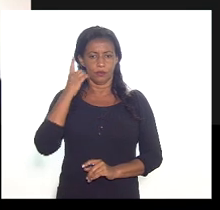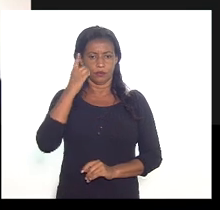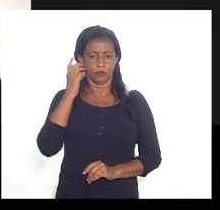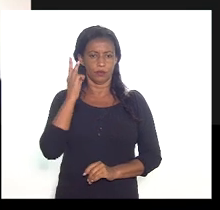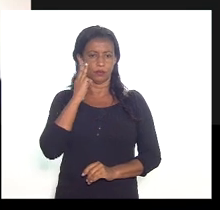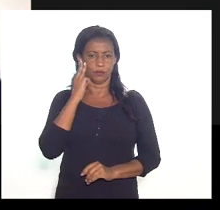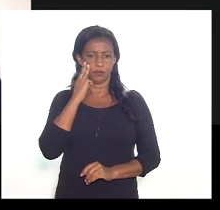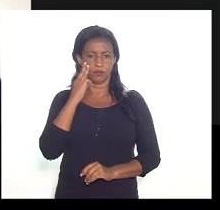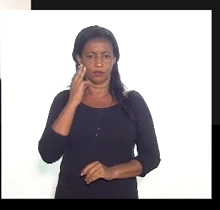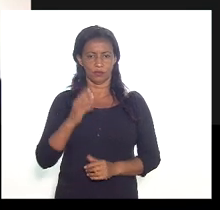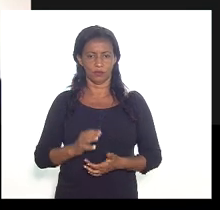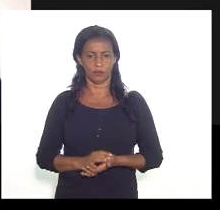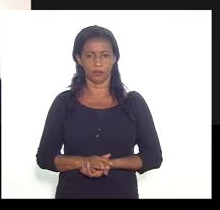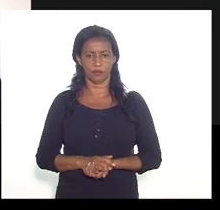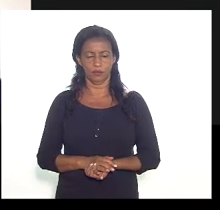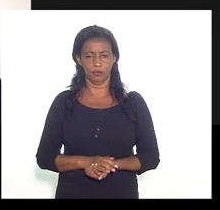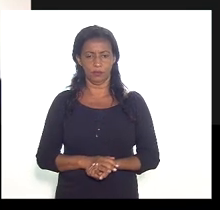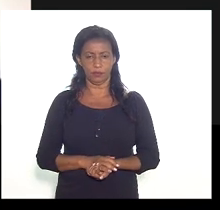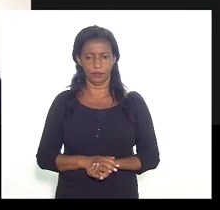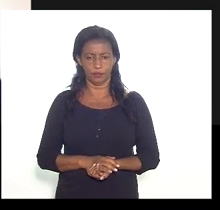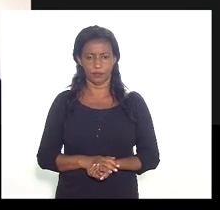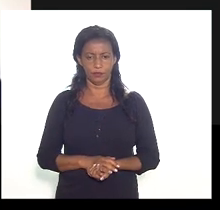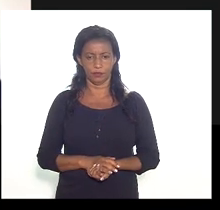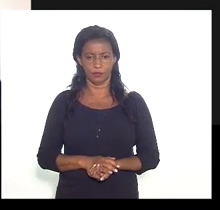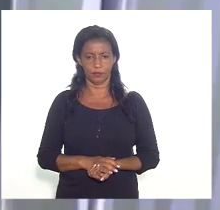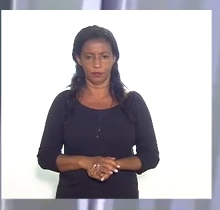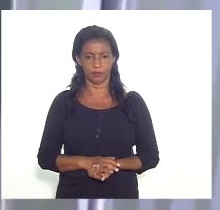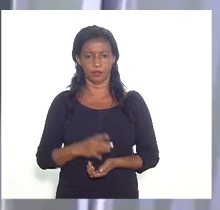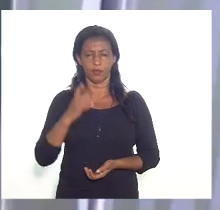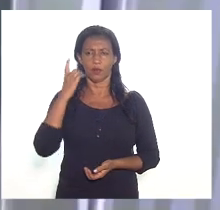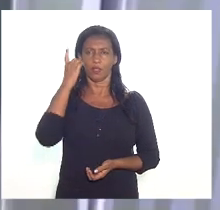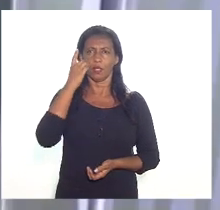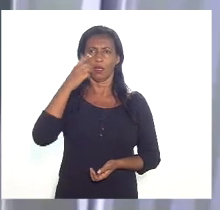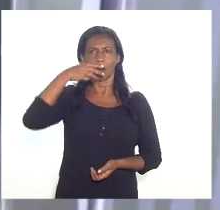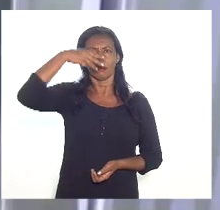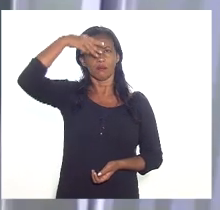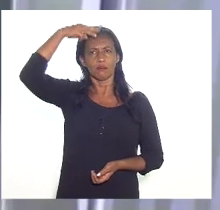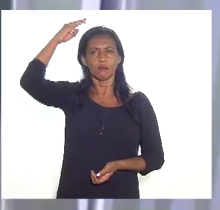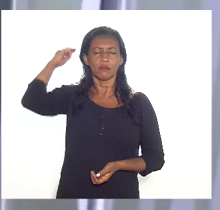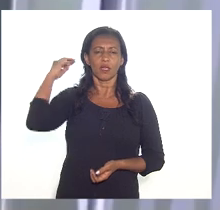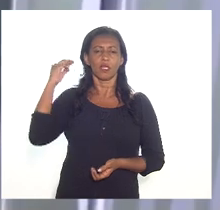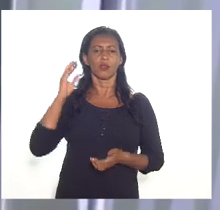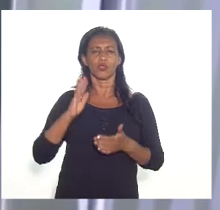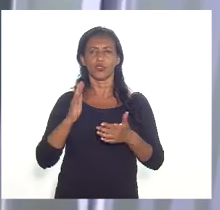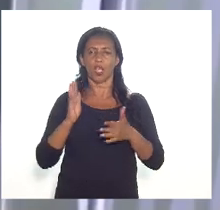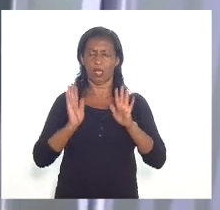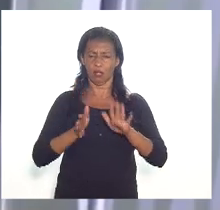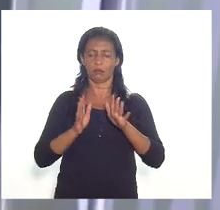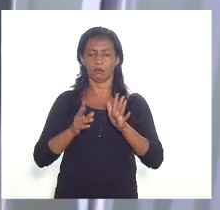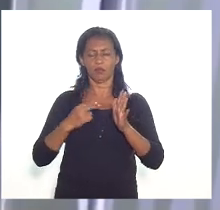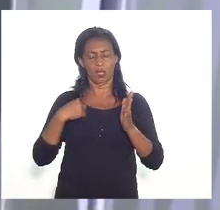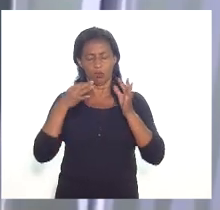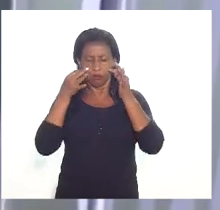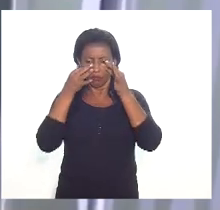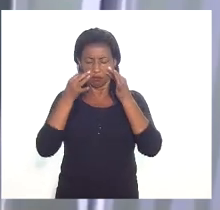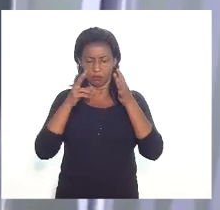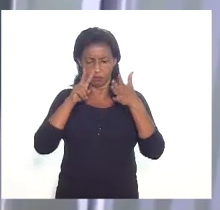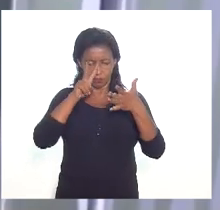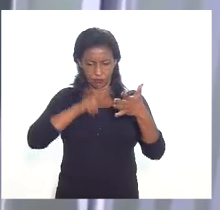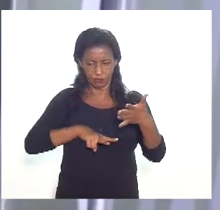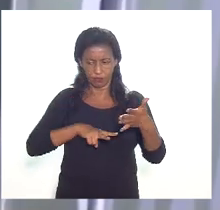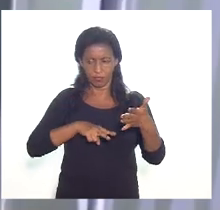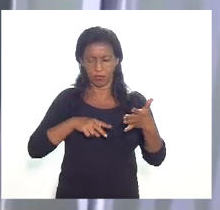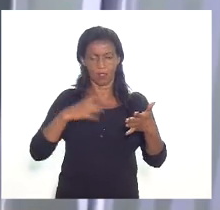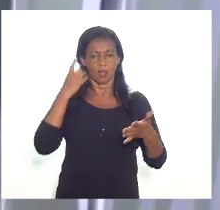Carneiro. O deputado Valdeque. Pois não, deputado. Só queria o deputado Márcio Pacheco leu o substitutivo, eu prestei atenção. Deputado